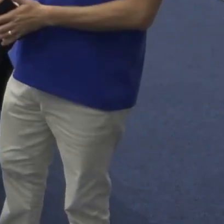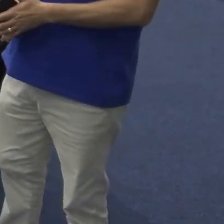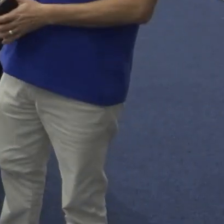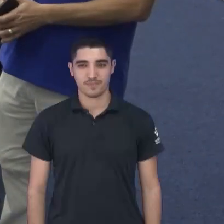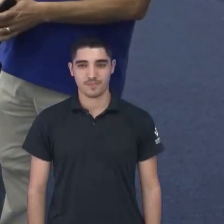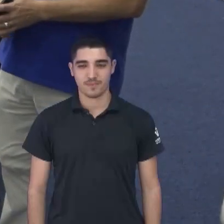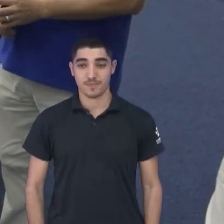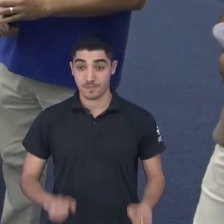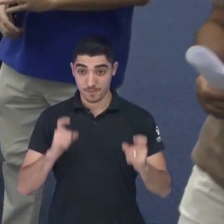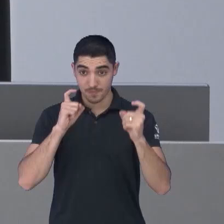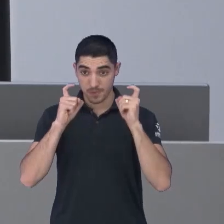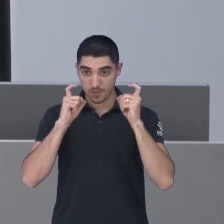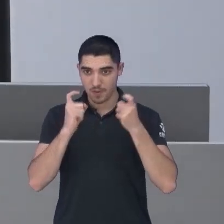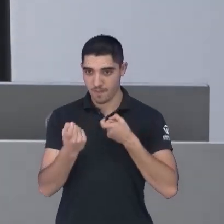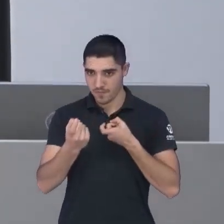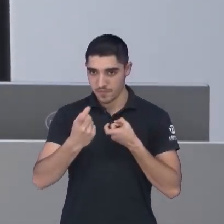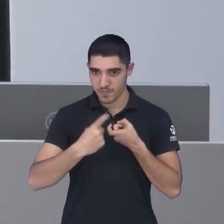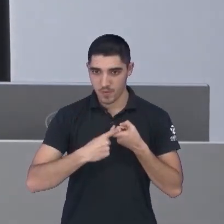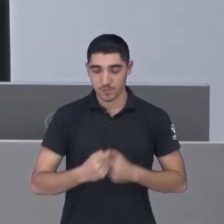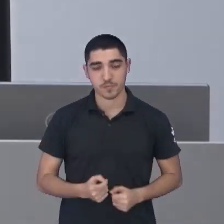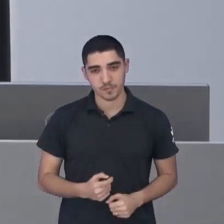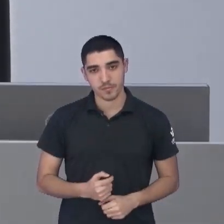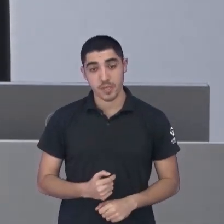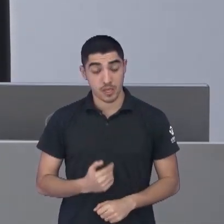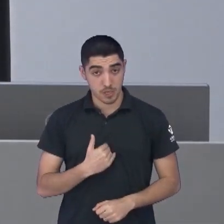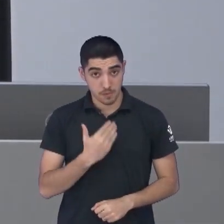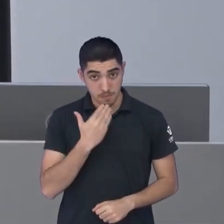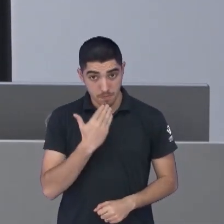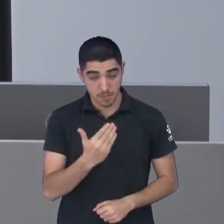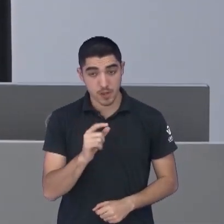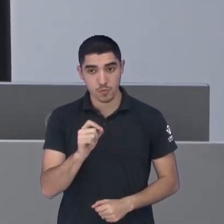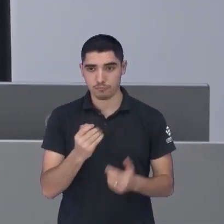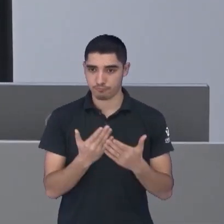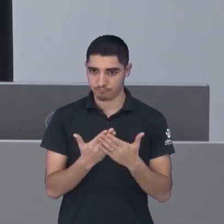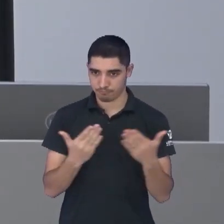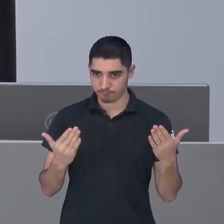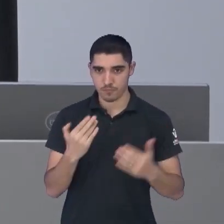Reaberta a presente sessão. Peço aos nobres pares.